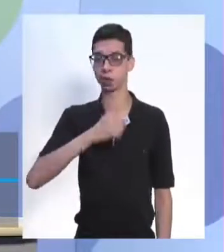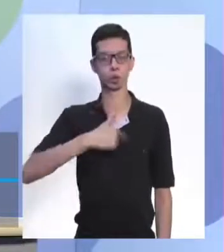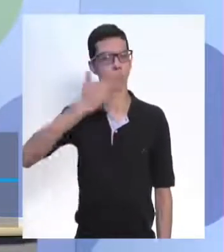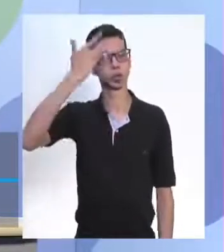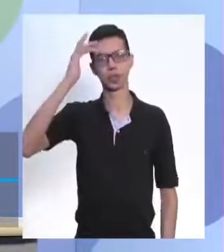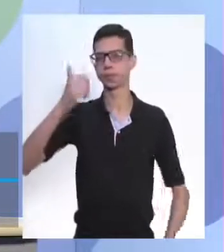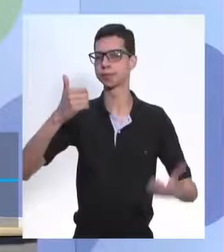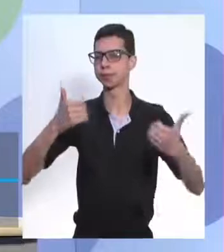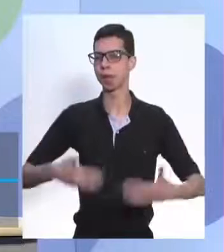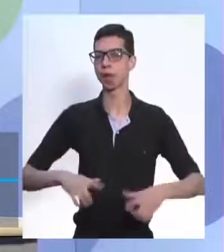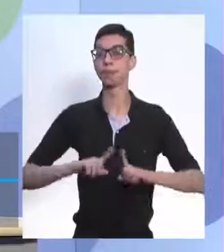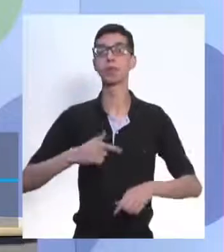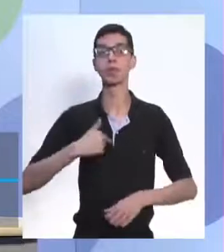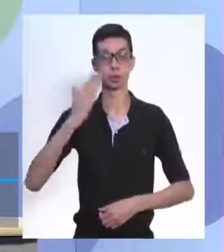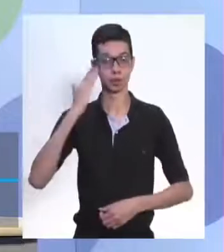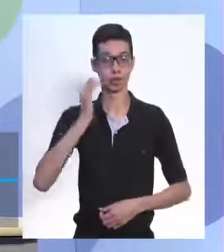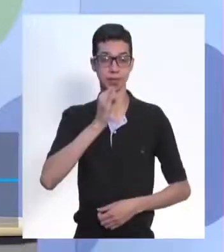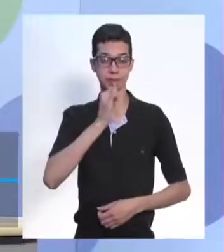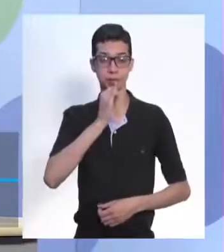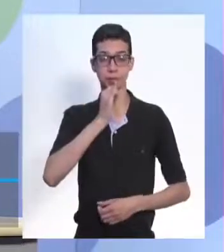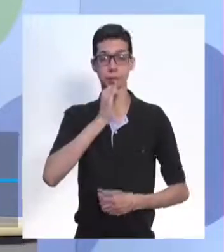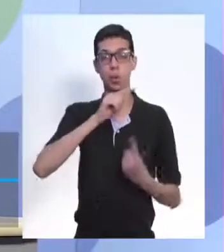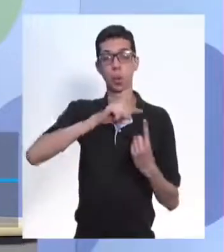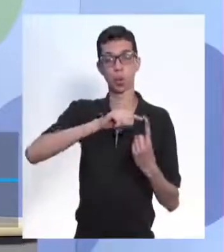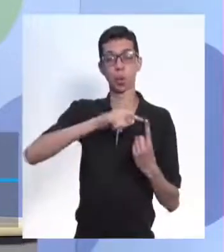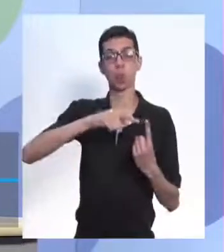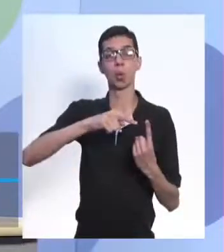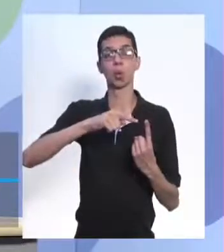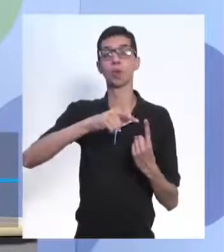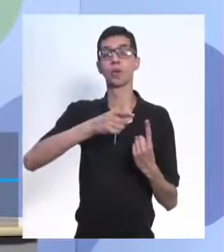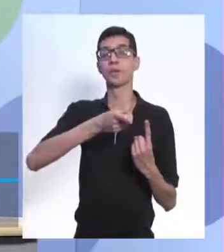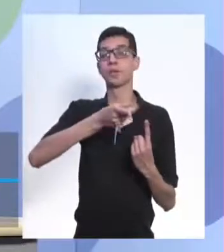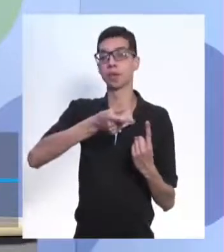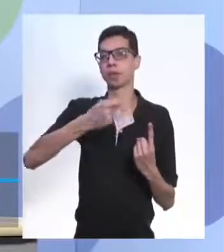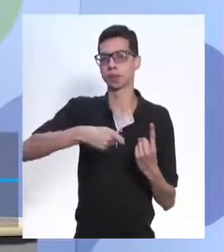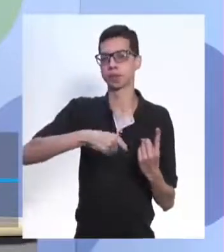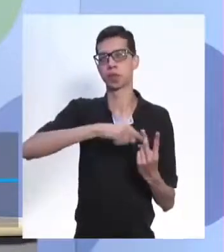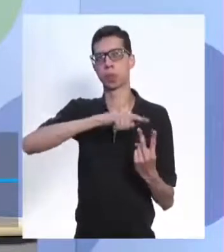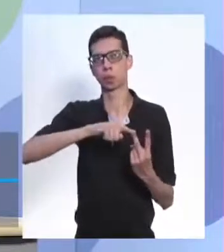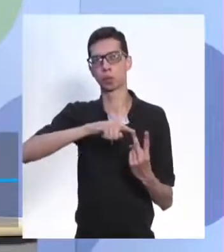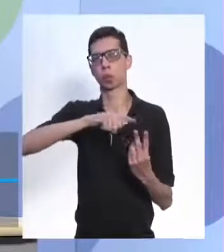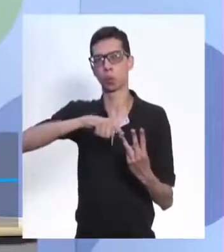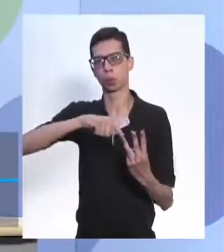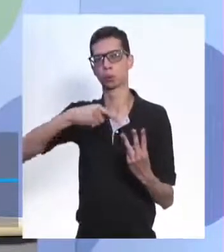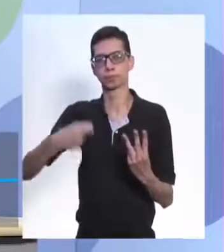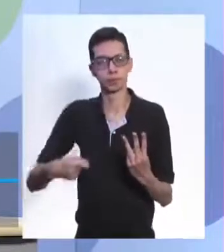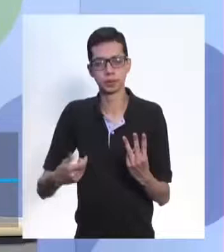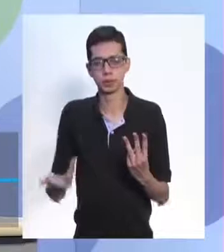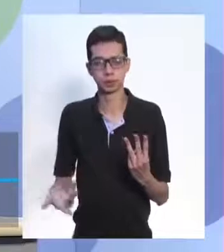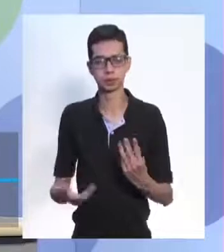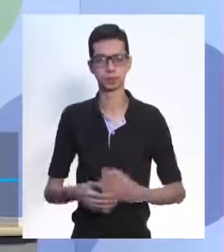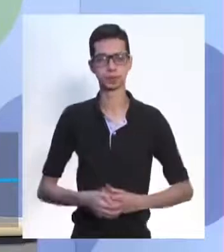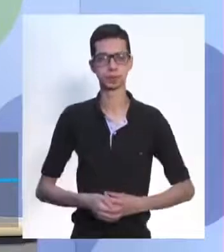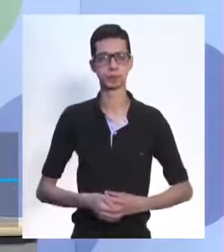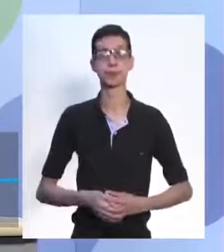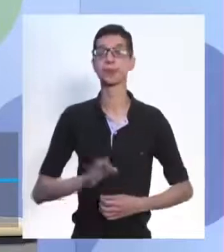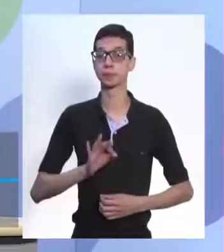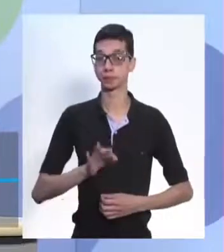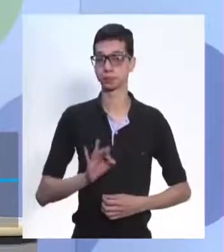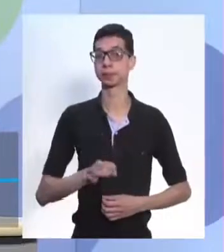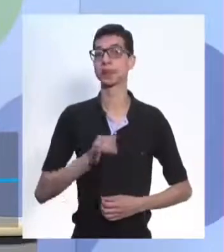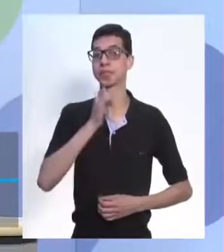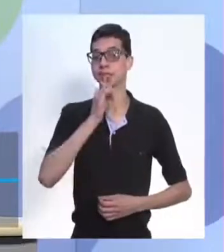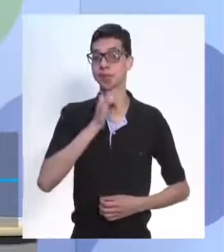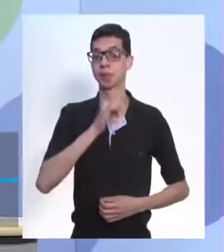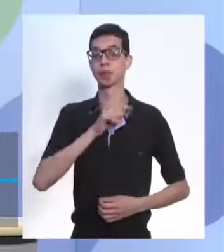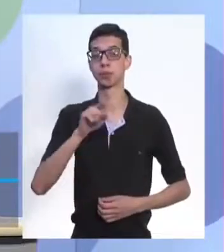do outro. Isso né? Aproveitando mesmo. esse gancho, e é isso mesmo. A gente tem essa relação de dependência e, se a gente pensar numa empresa